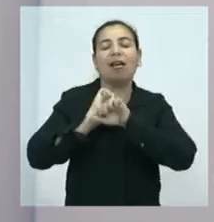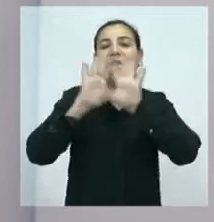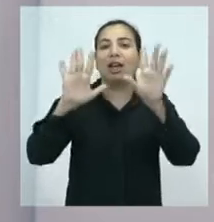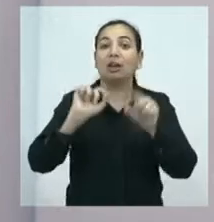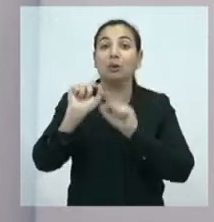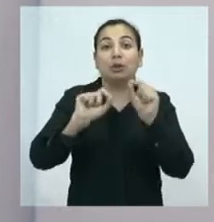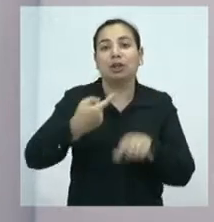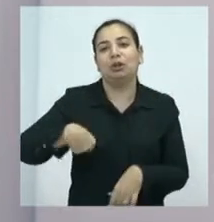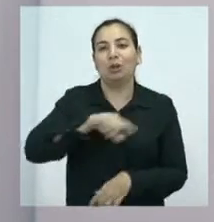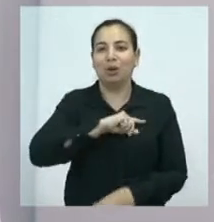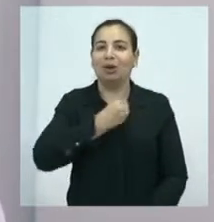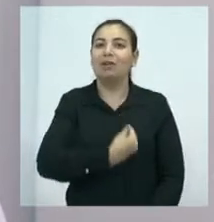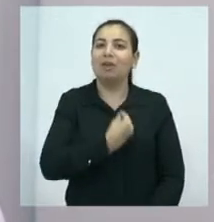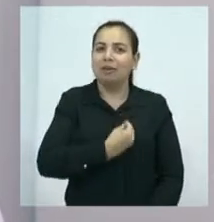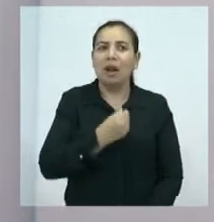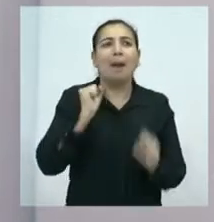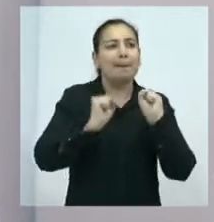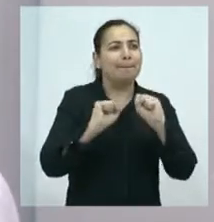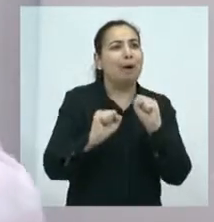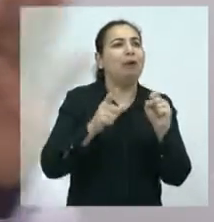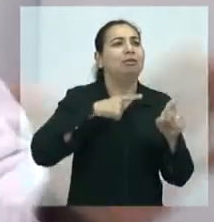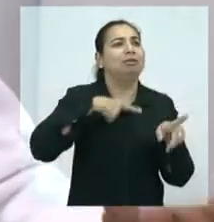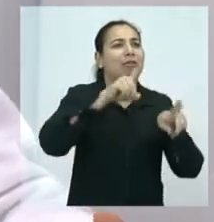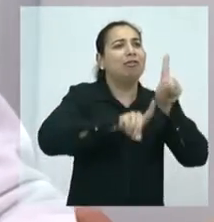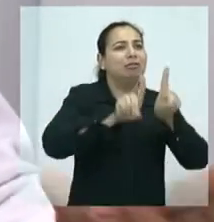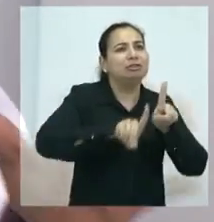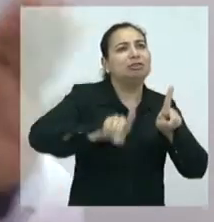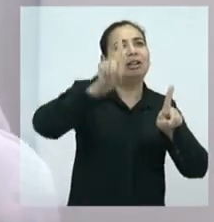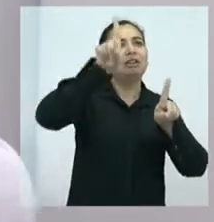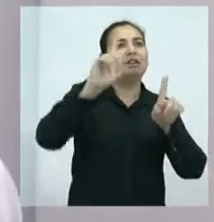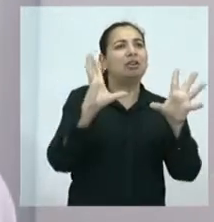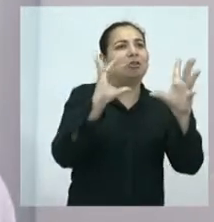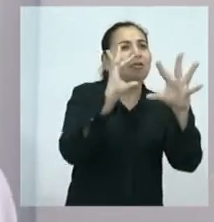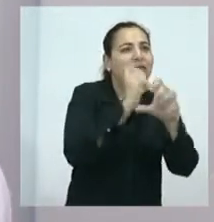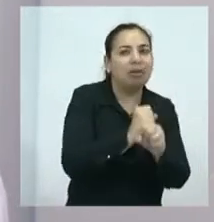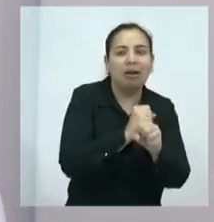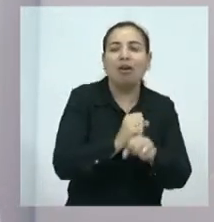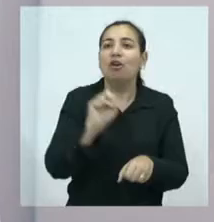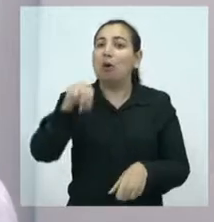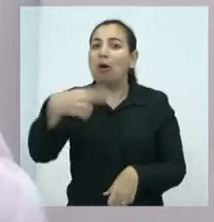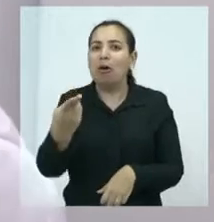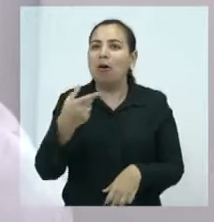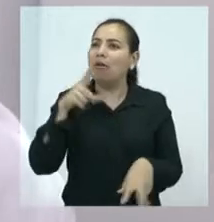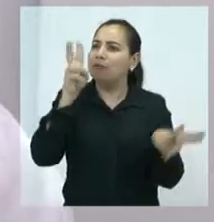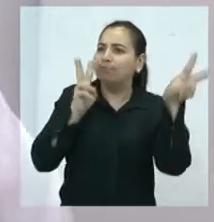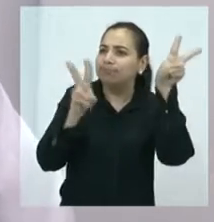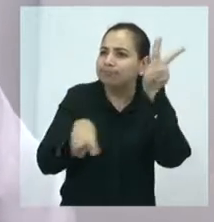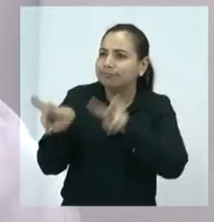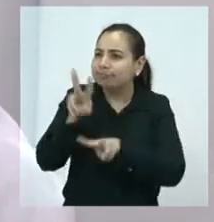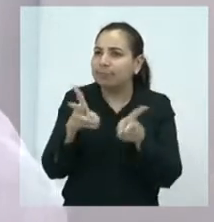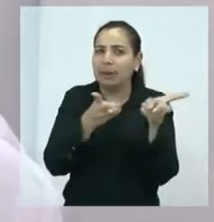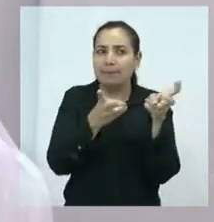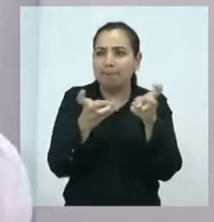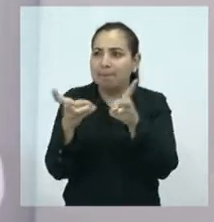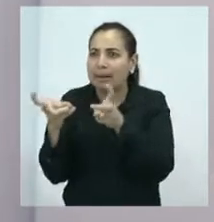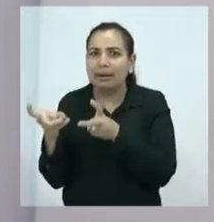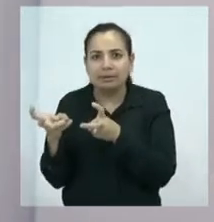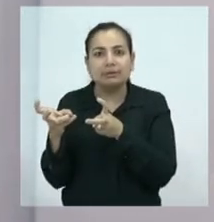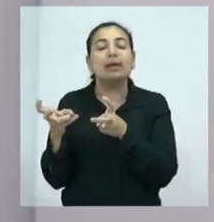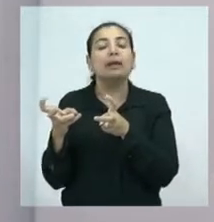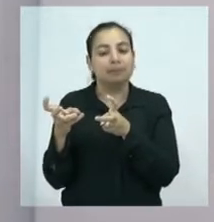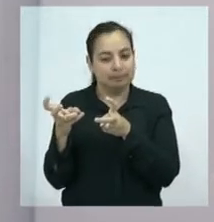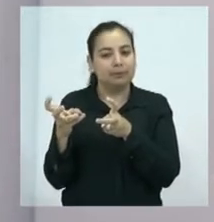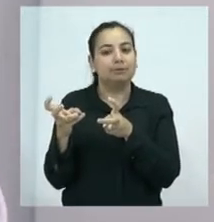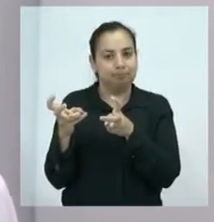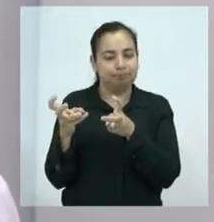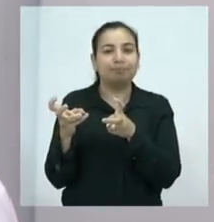a gente possa encontrar estatisticamente ou visivelmente, é a questão de que há uma